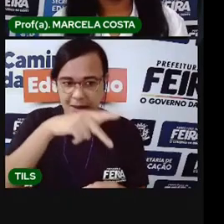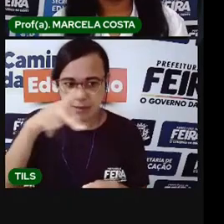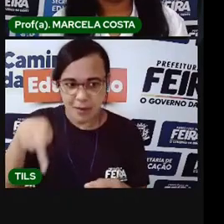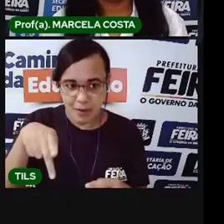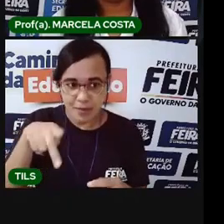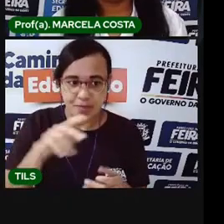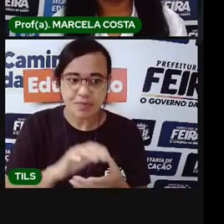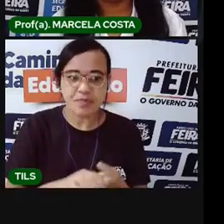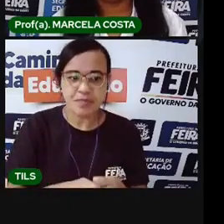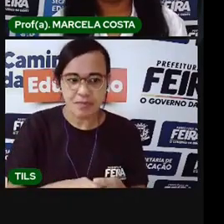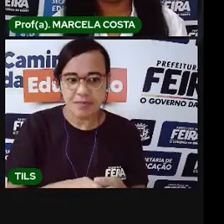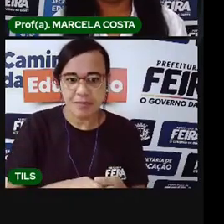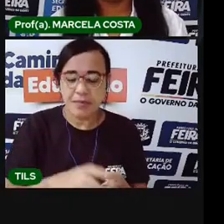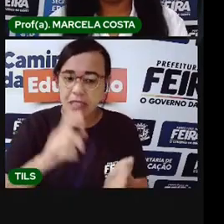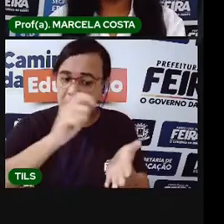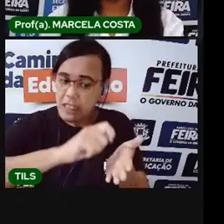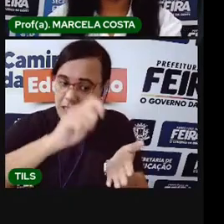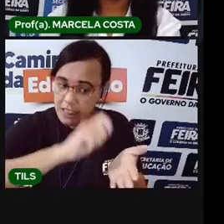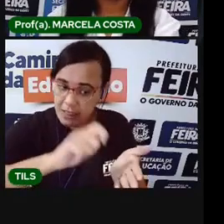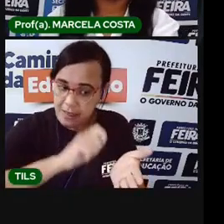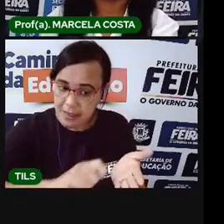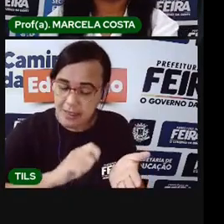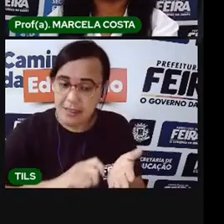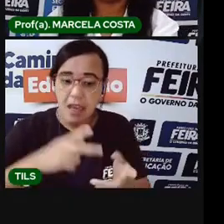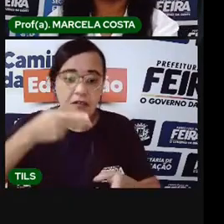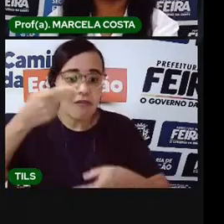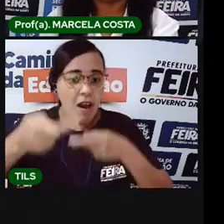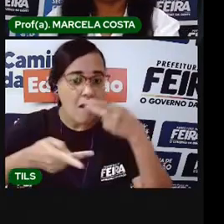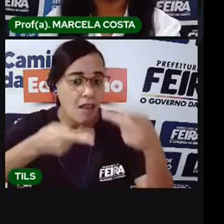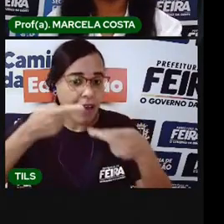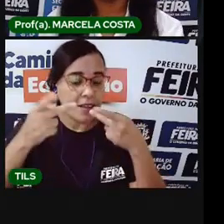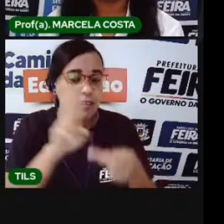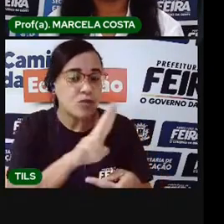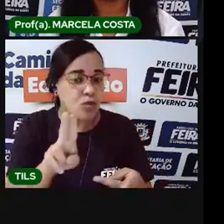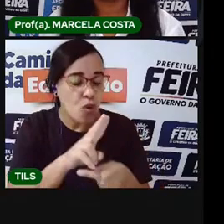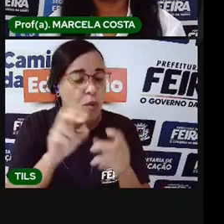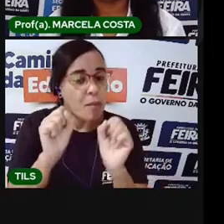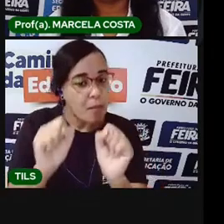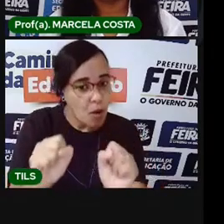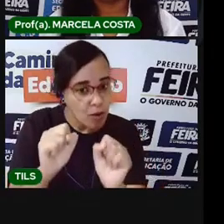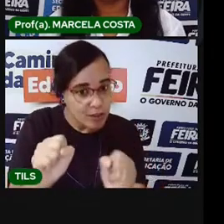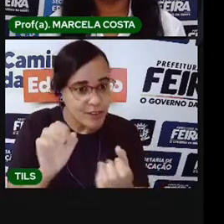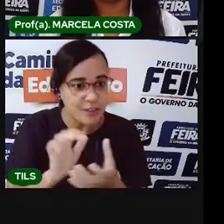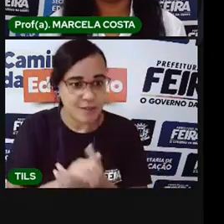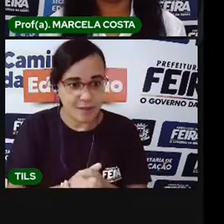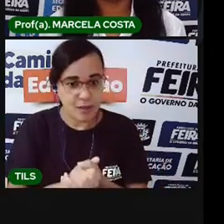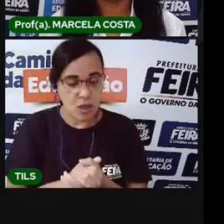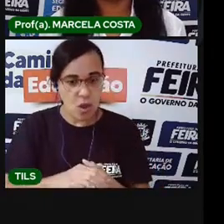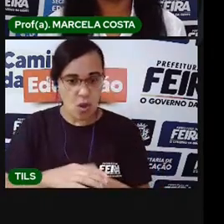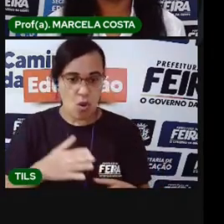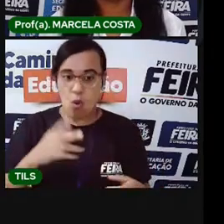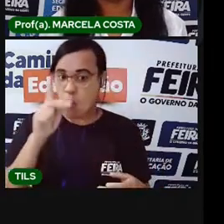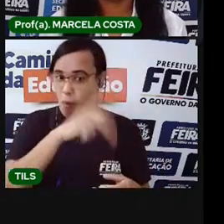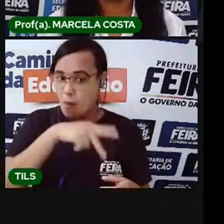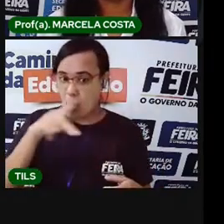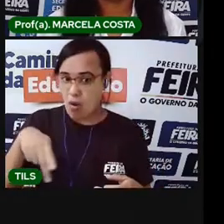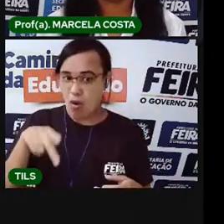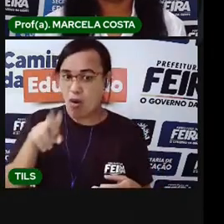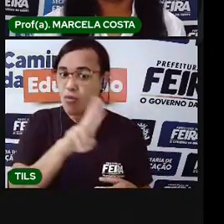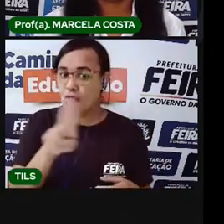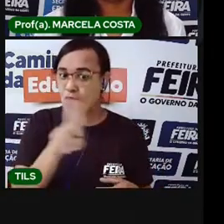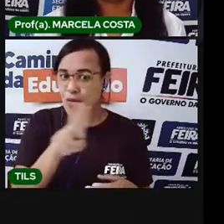e também de maneira escrita. Agora eu vou mostrar para vocês como é que eu escrevo meu nome.